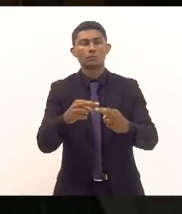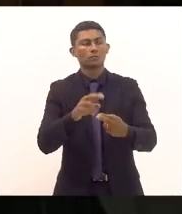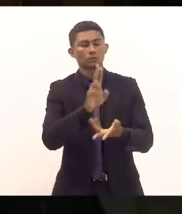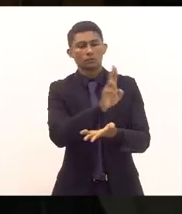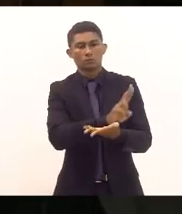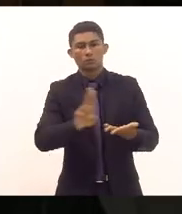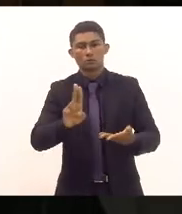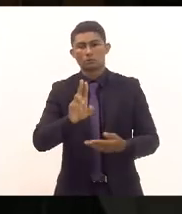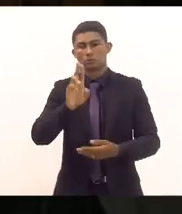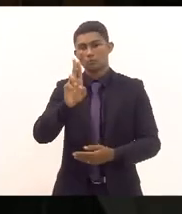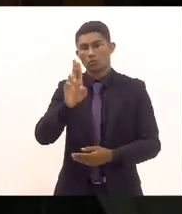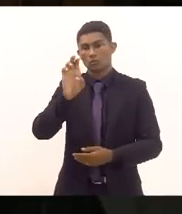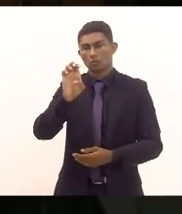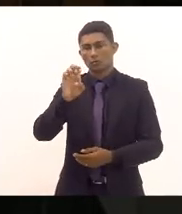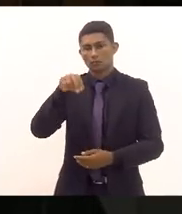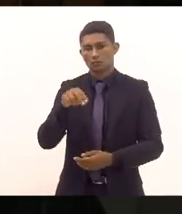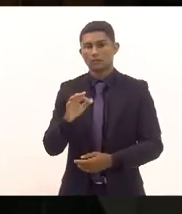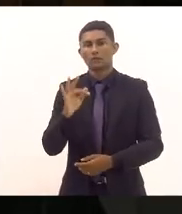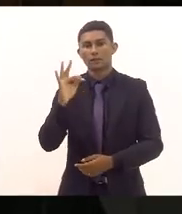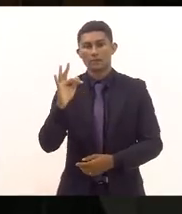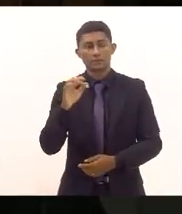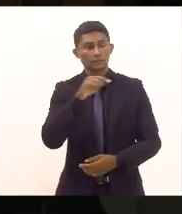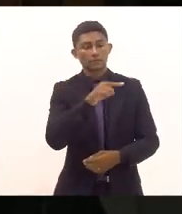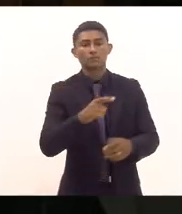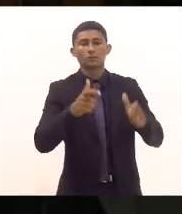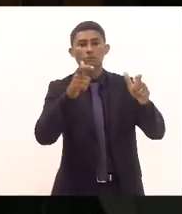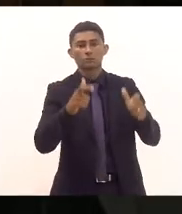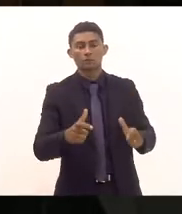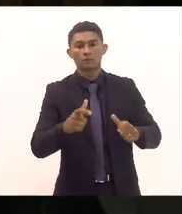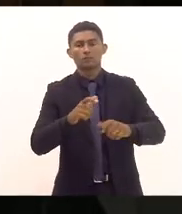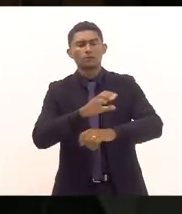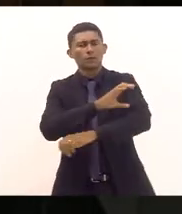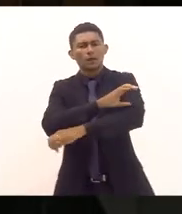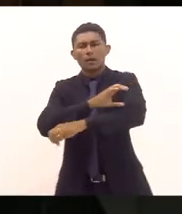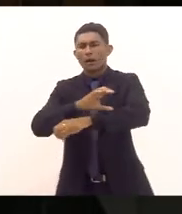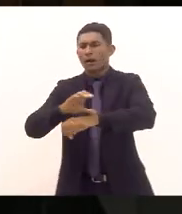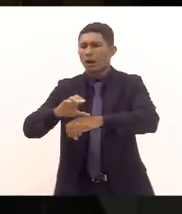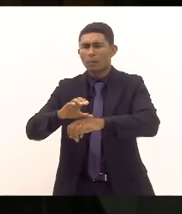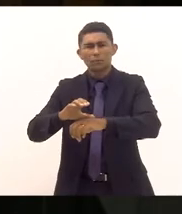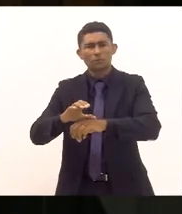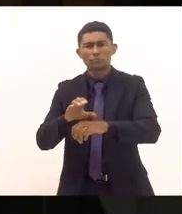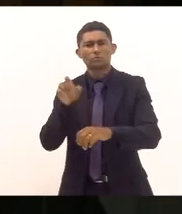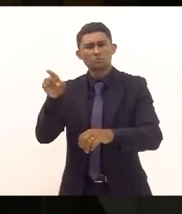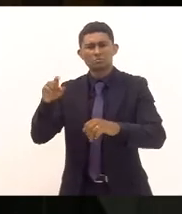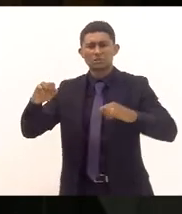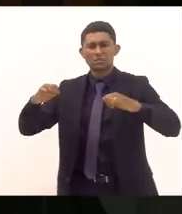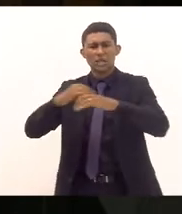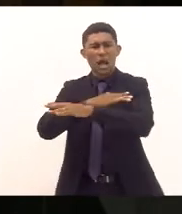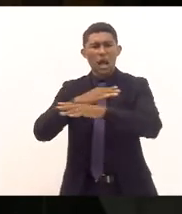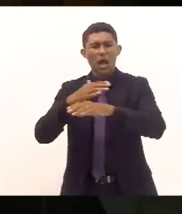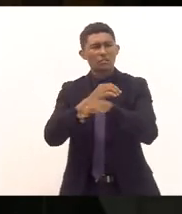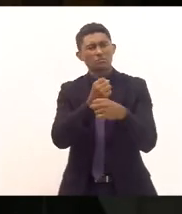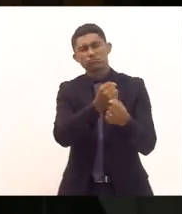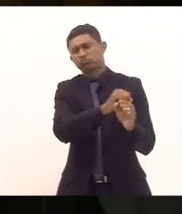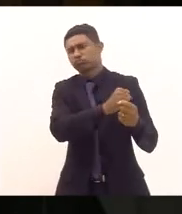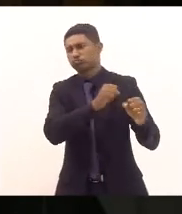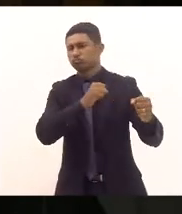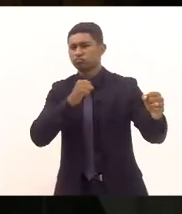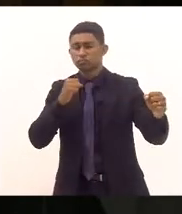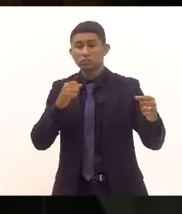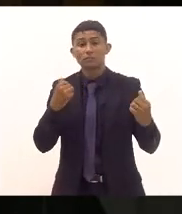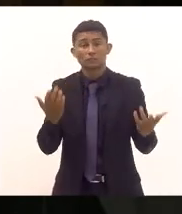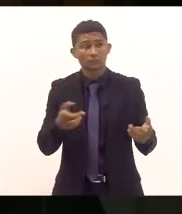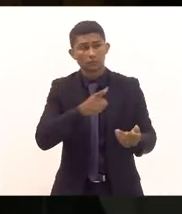tão importante também tá lá em Campos dos Goytacazes maior cidade do interior do Estado cidade que é um polo Regional